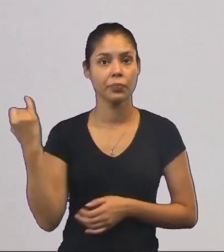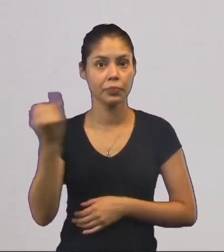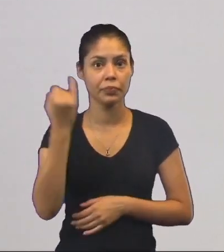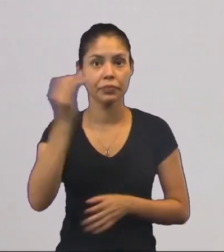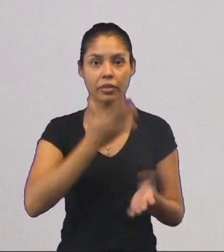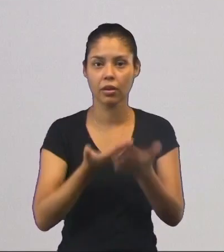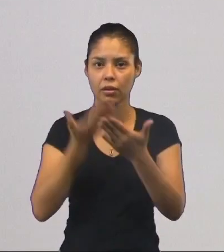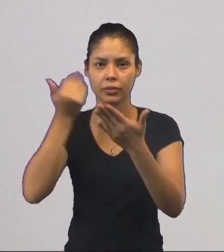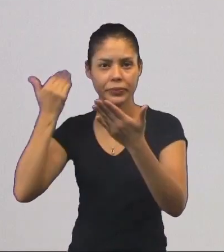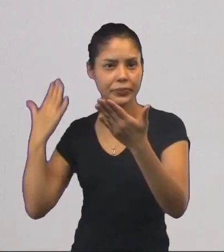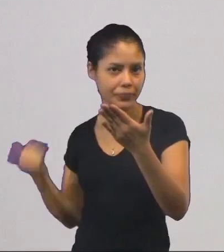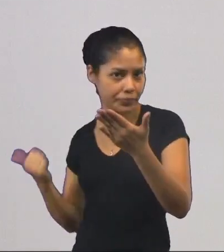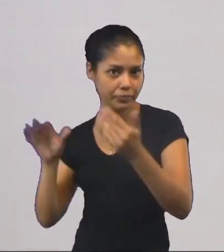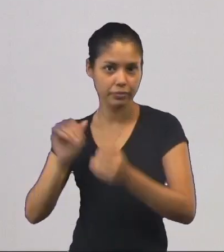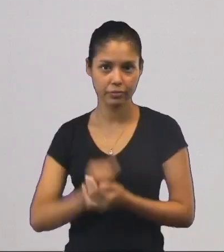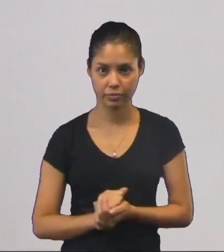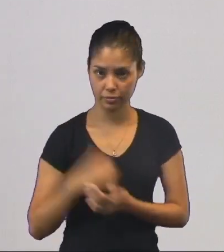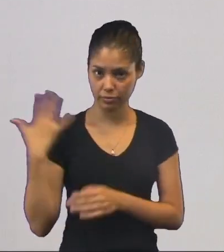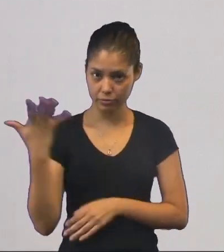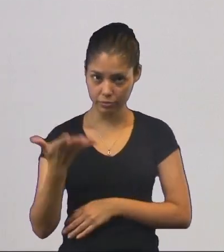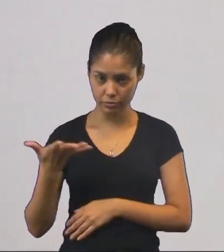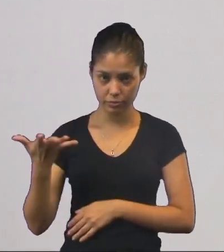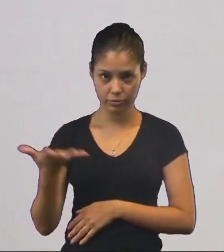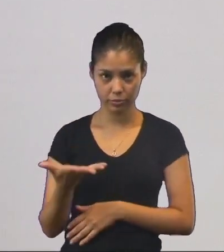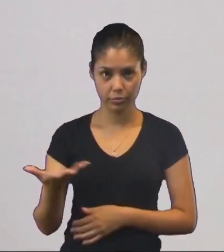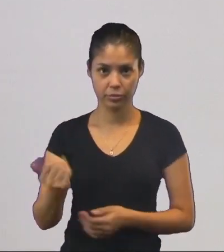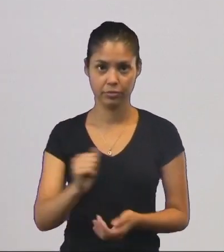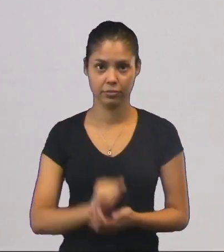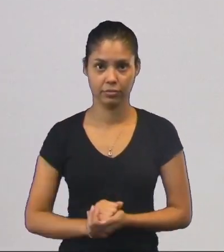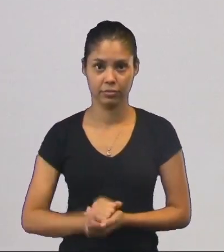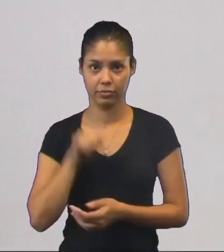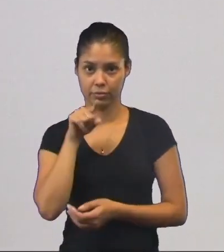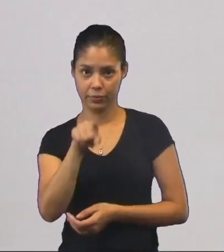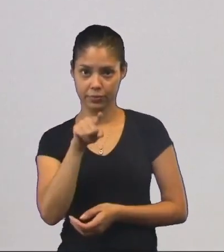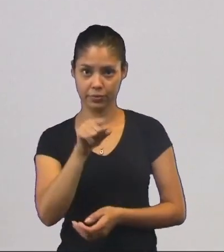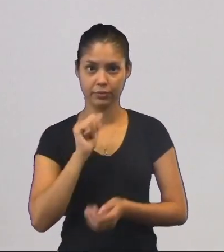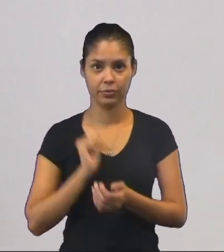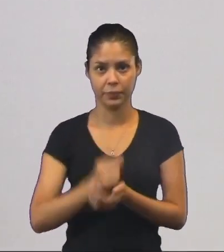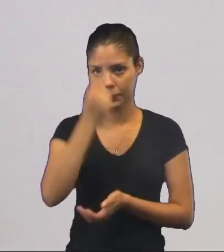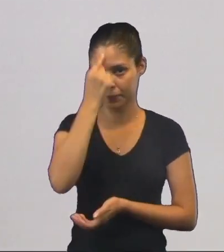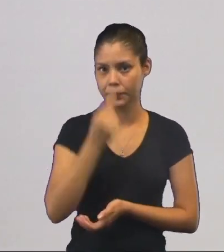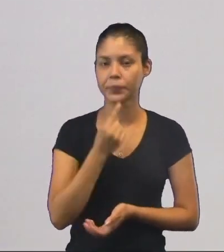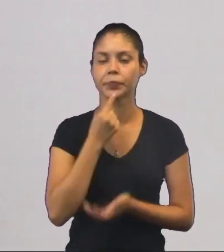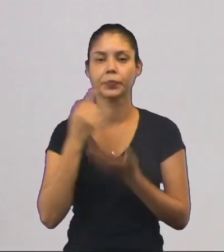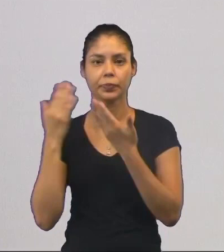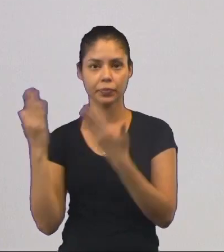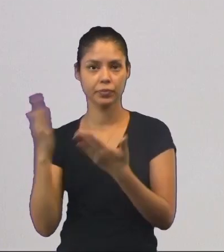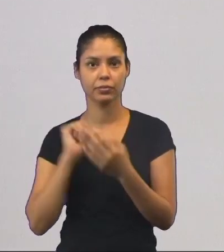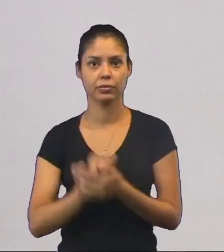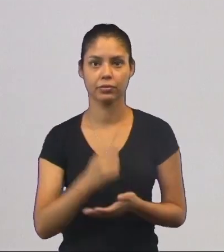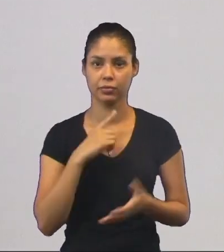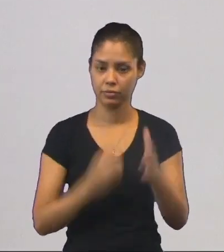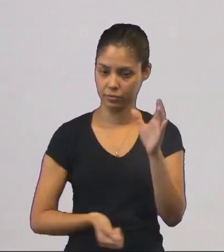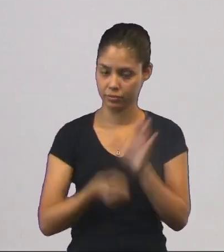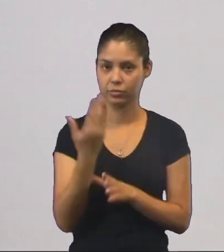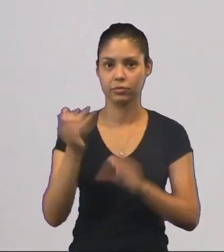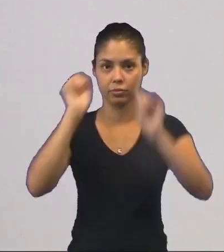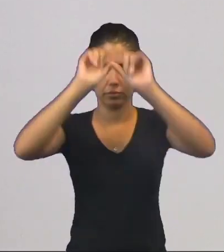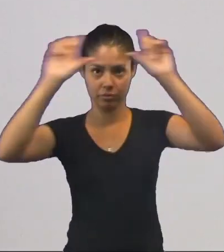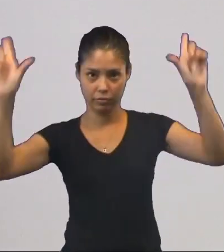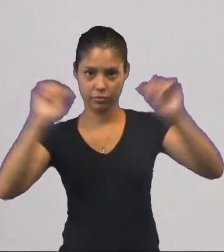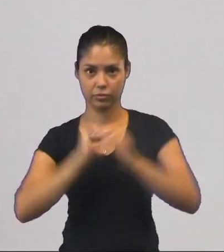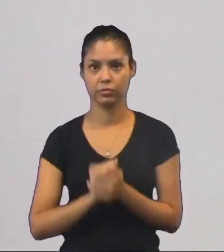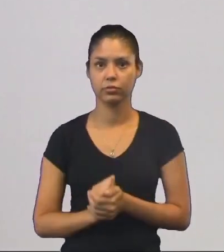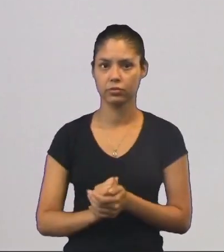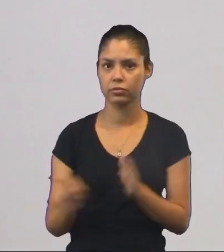principalmente desde a antiguidade, se baseavam nessas imagens que se formavam no céu